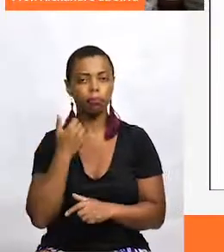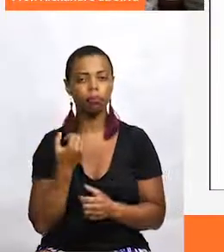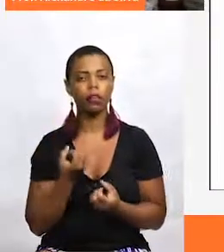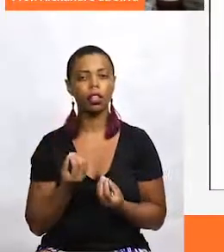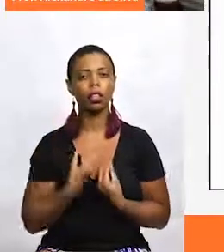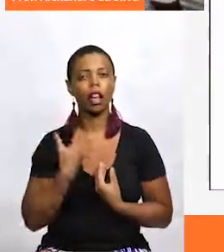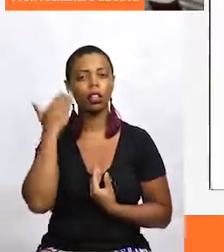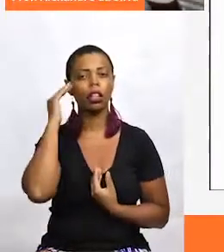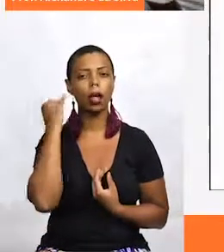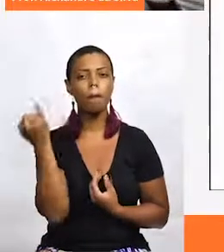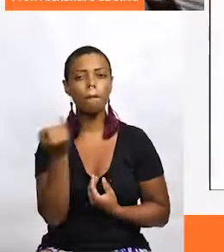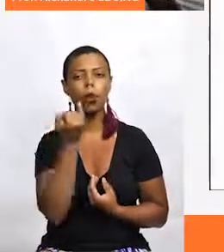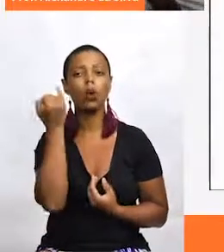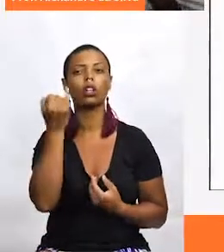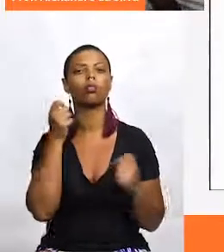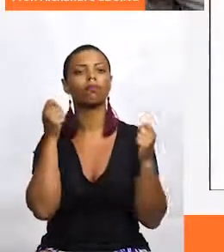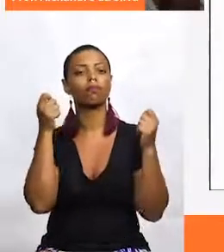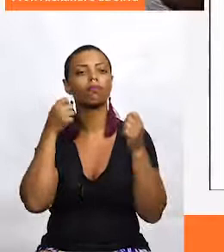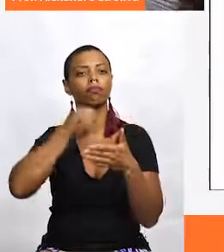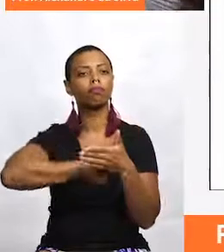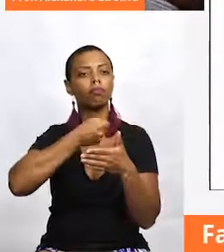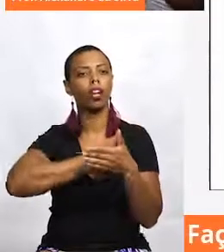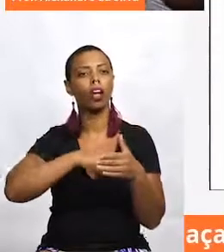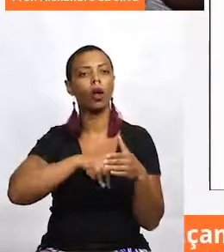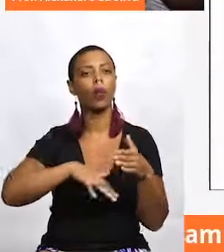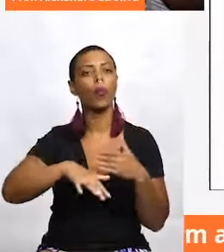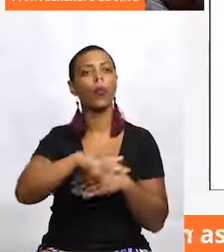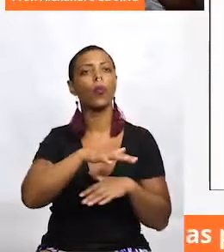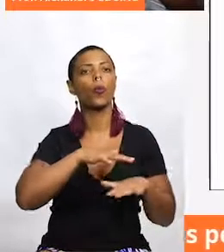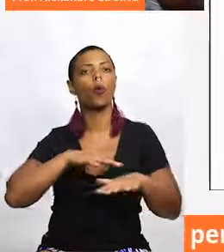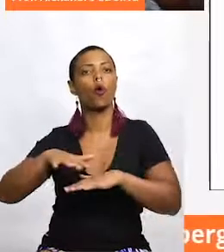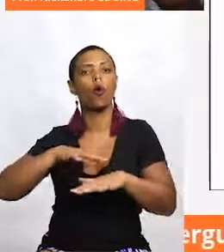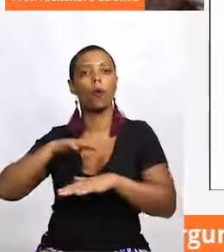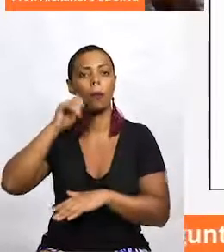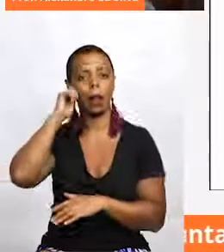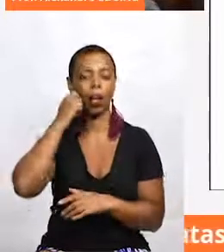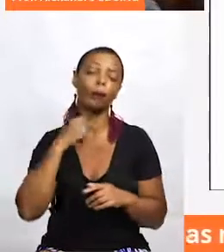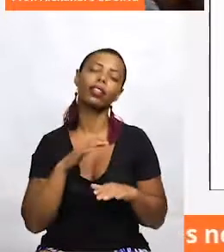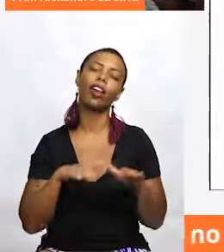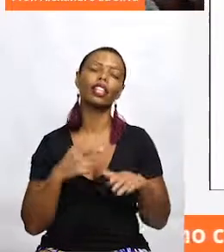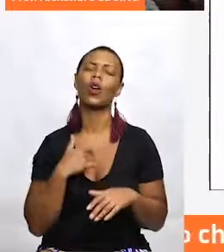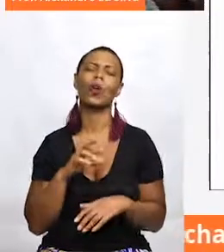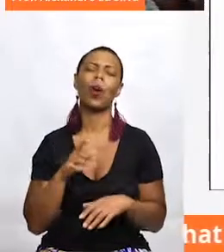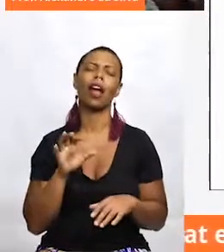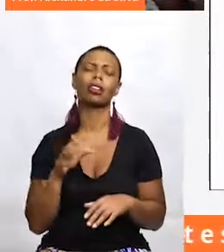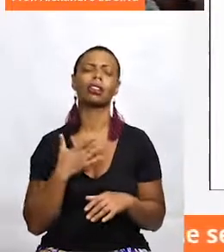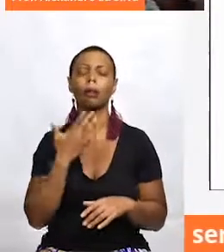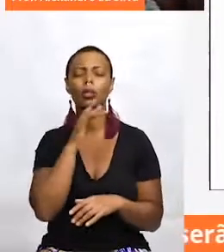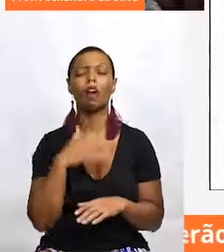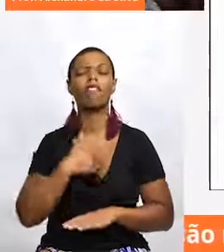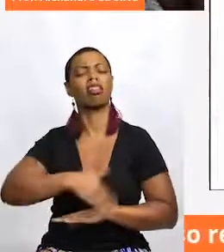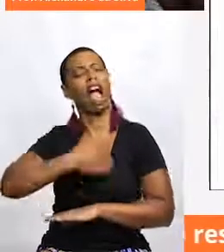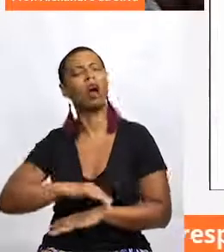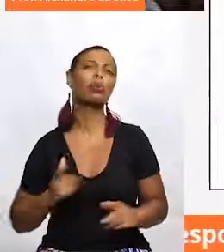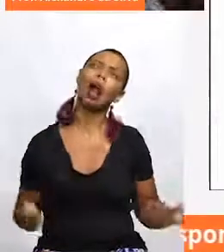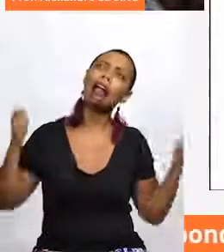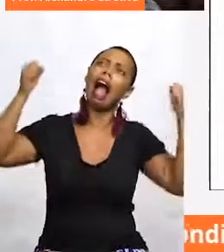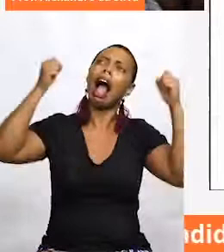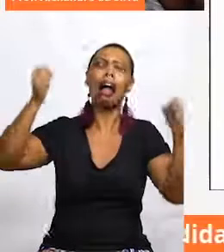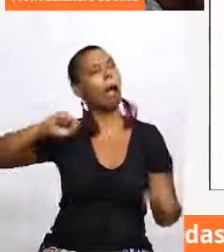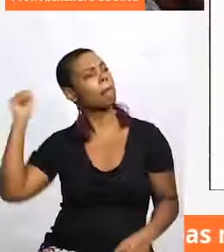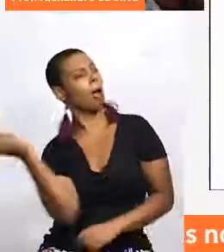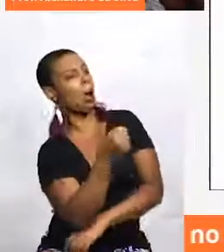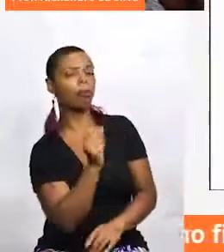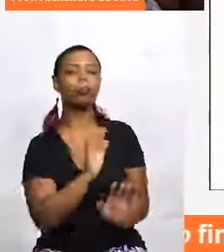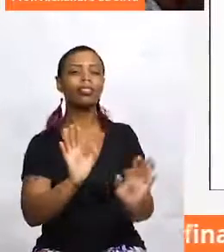negros. Talvez eu não seja aquela pessoa que vai na frente lutando lá, né, com os bastões e tudo mais, mas eu sou aquele que vou sempre